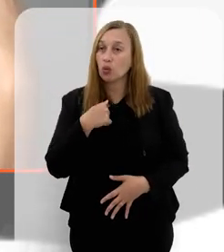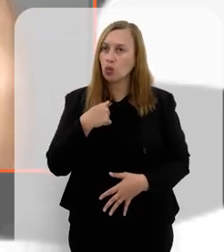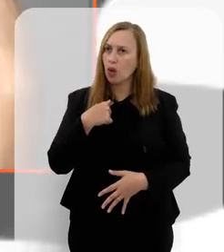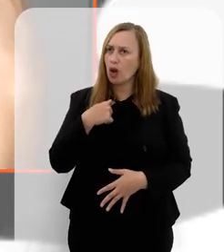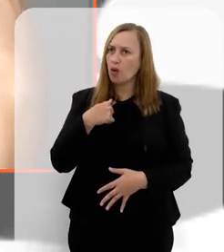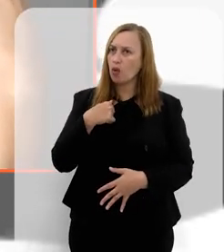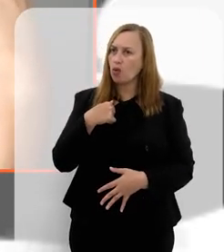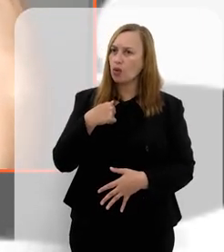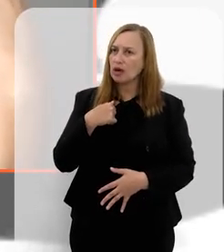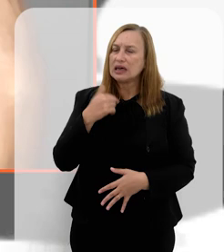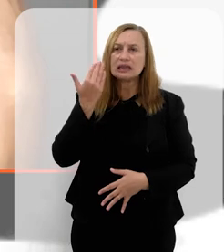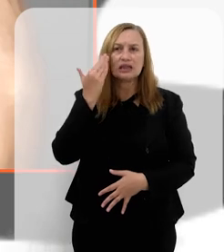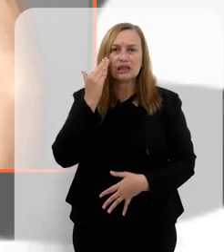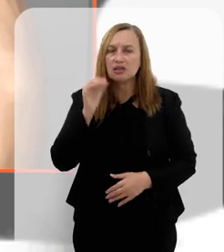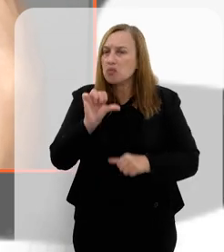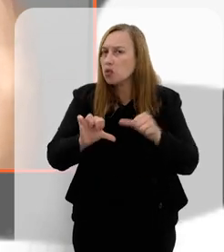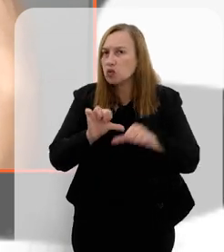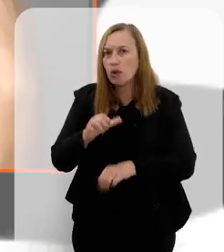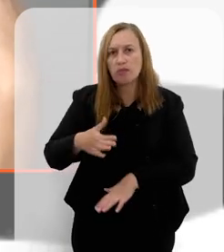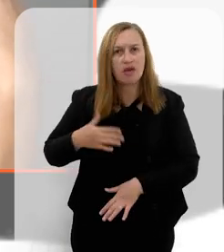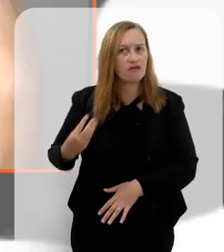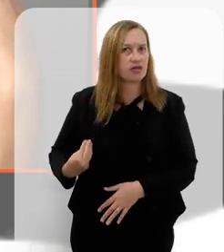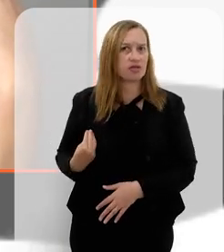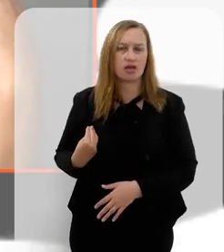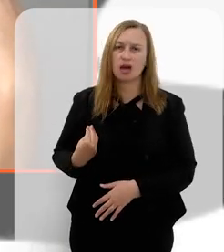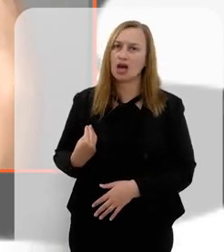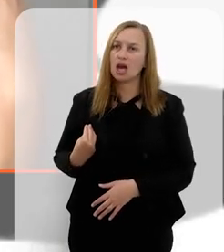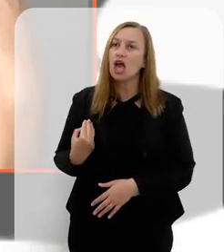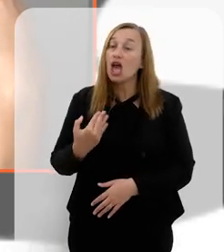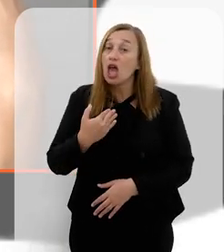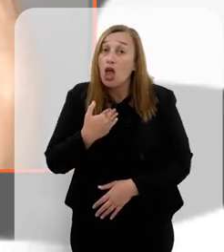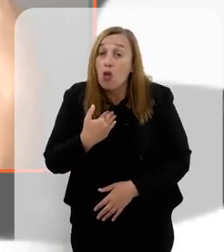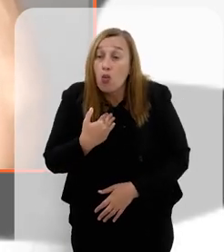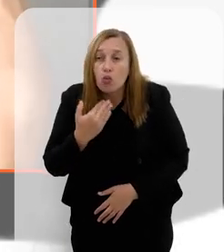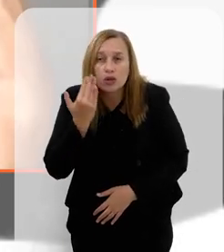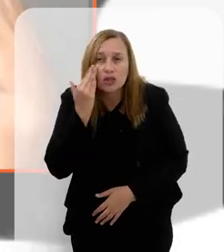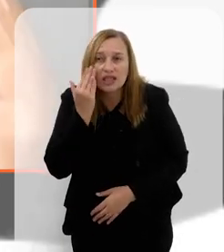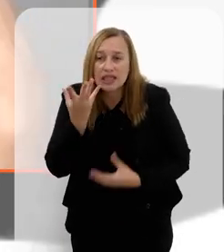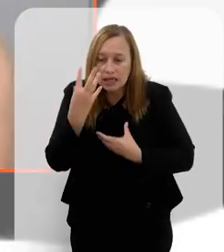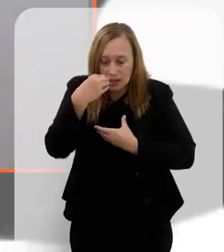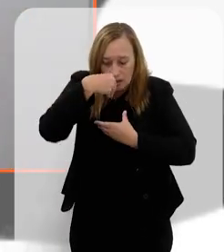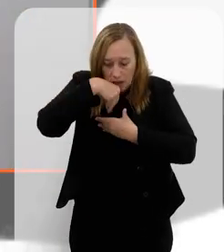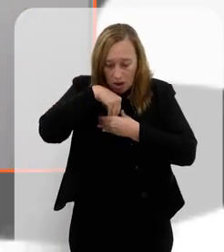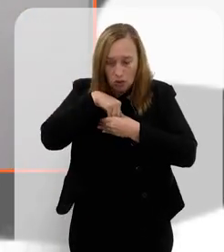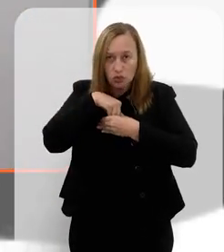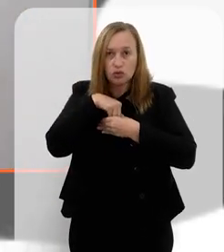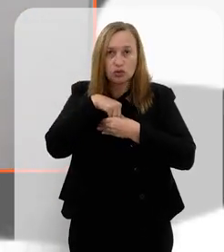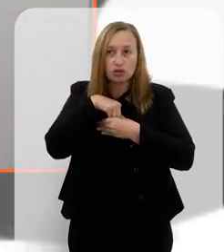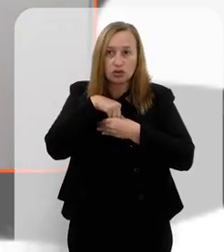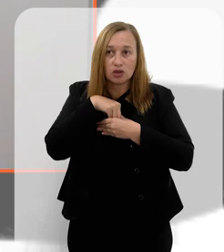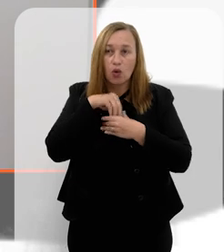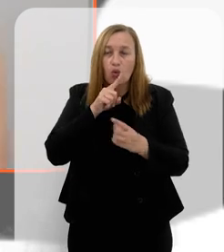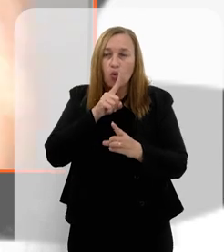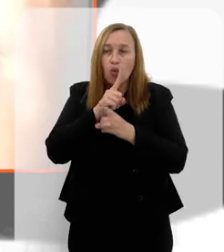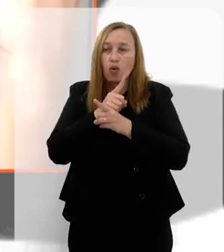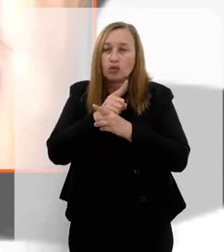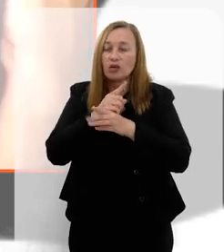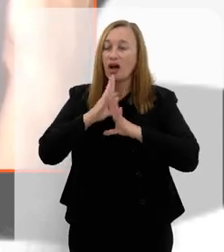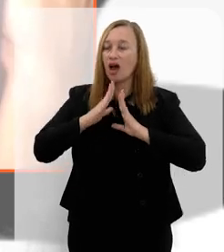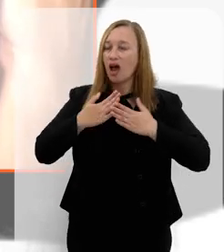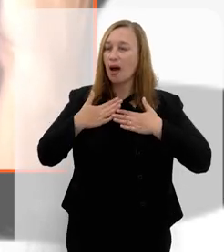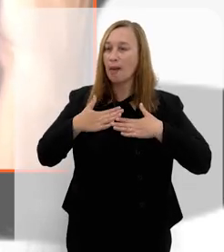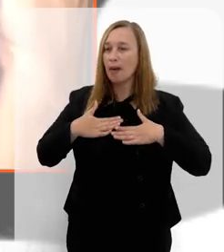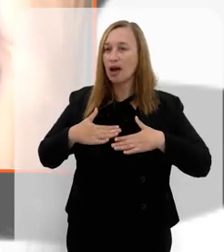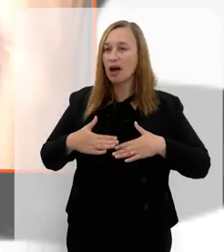quando eu entendi isso, mudou a minha vida. Eu entendi que dentro de mim eu encontro